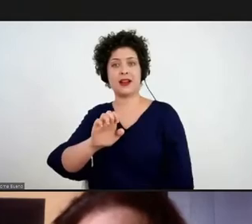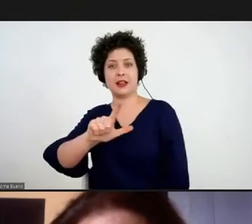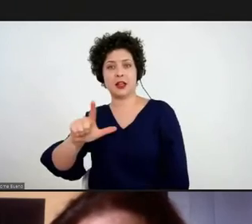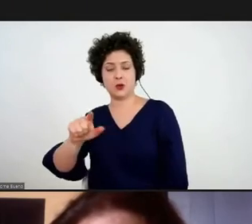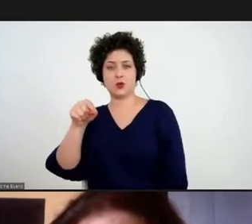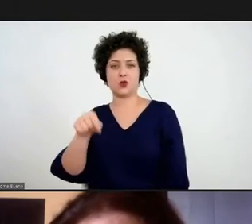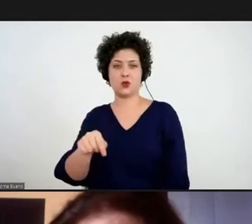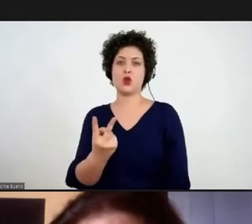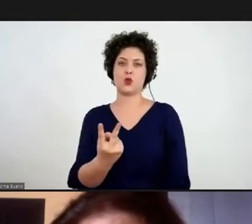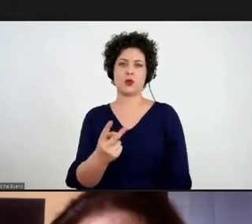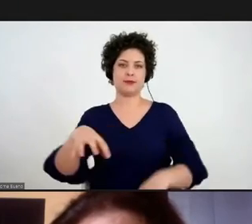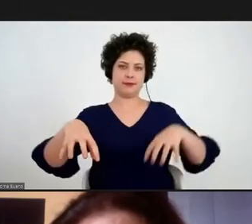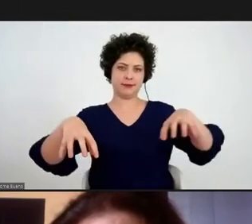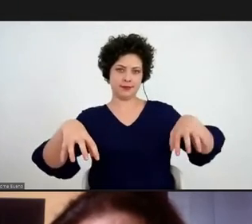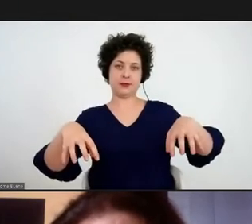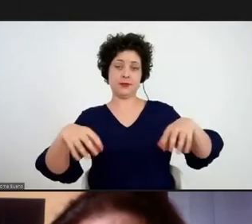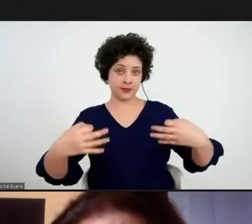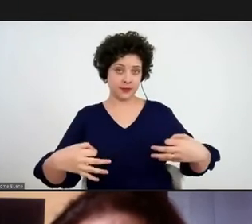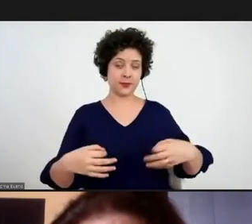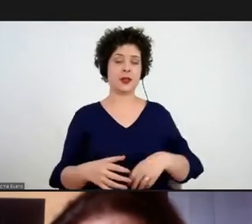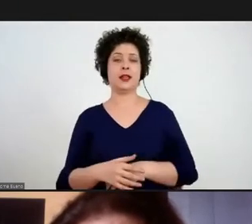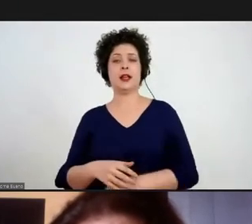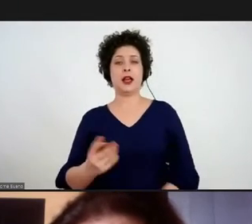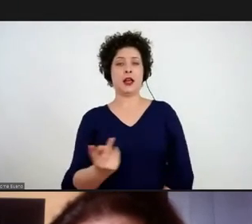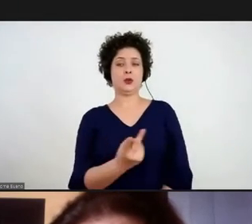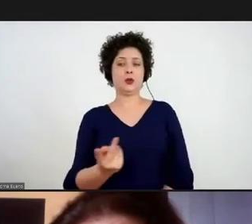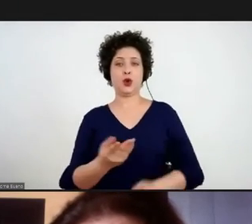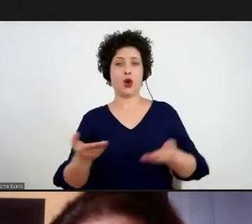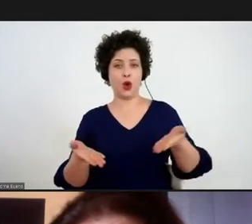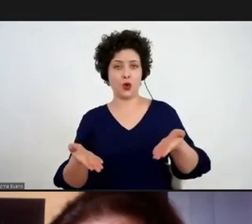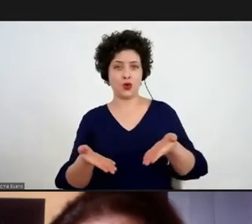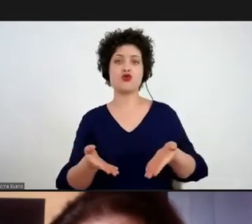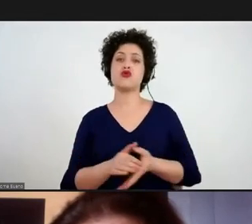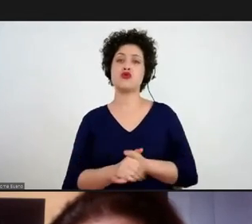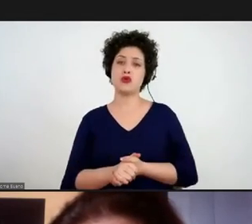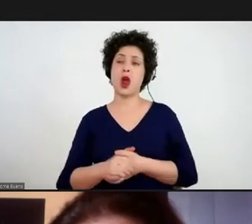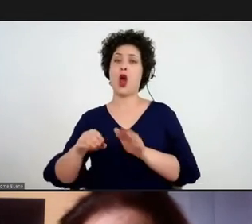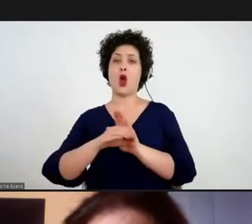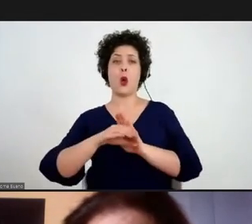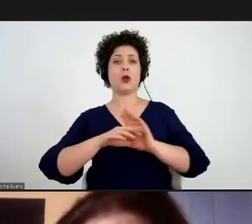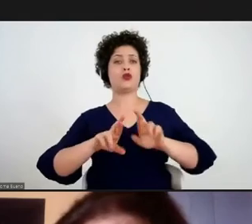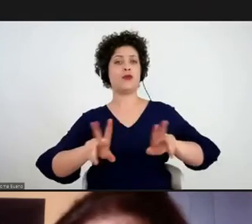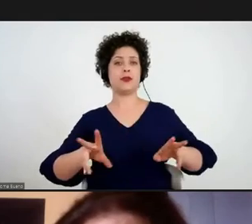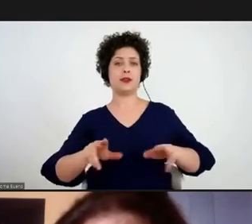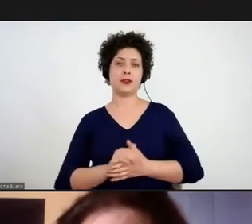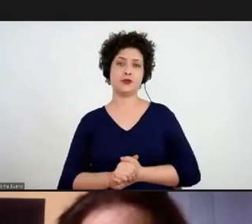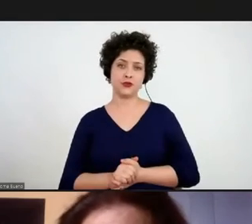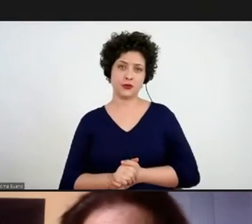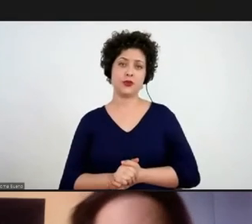duas galerias, certo? Elas têm hoje conceitos diferentes, inclusive